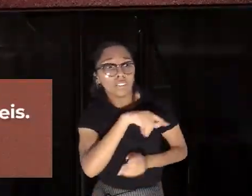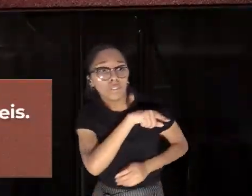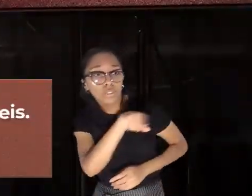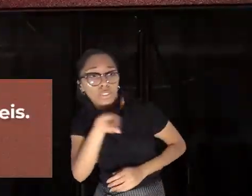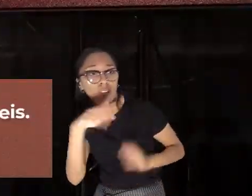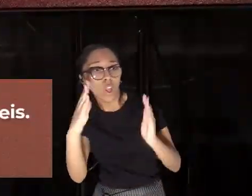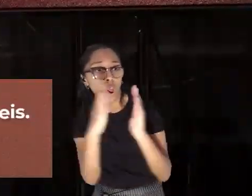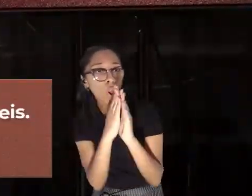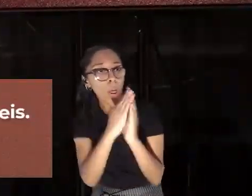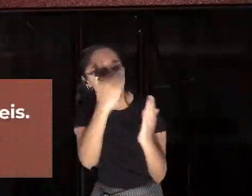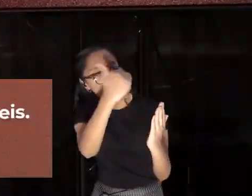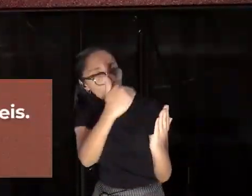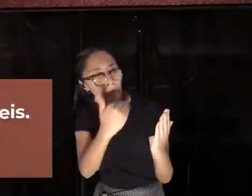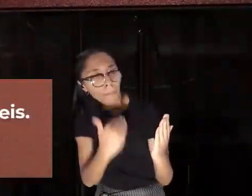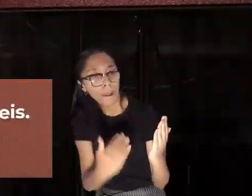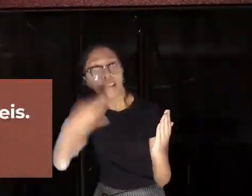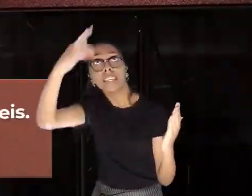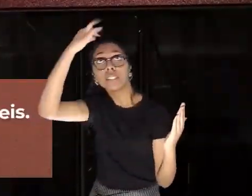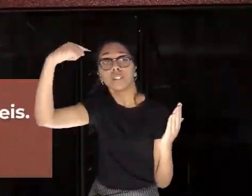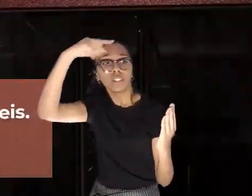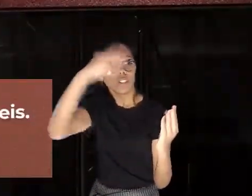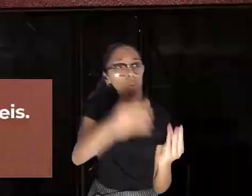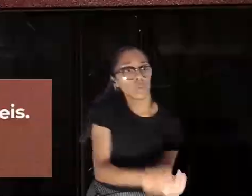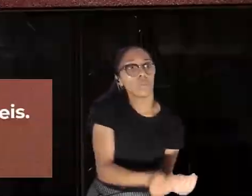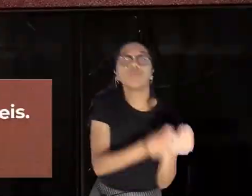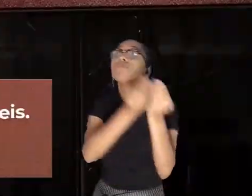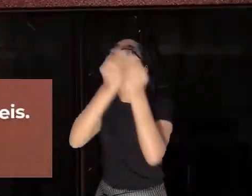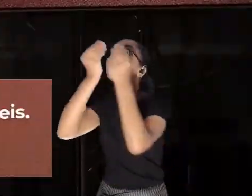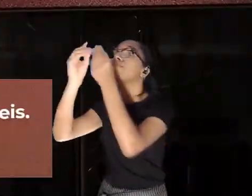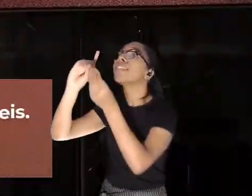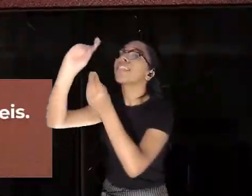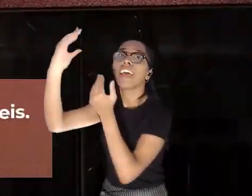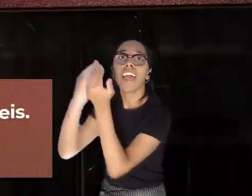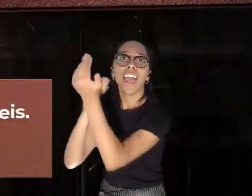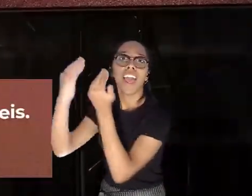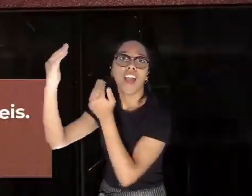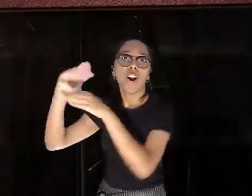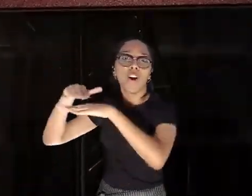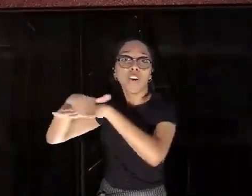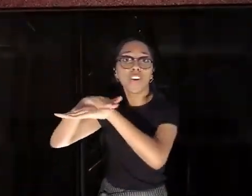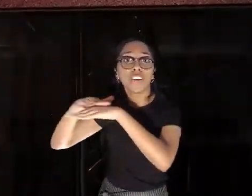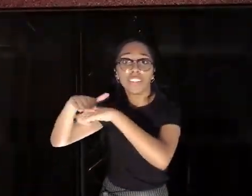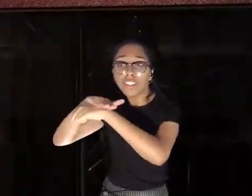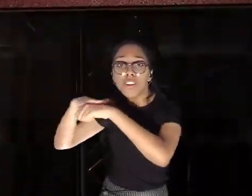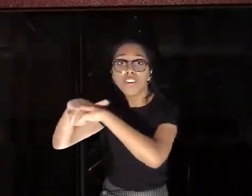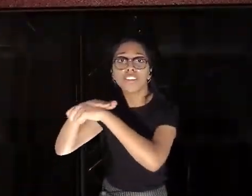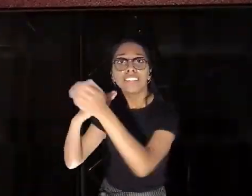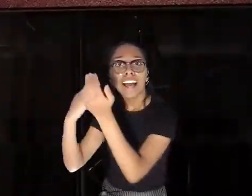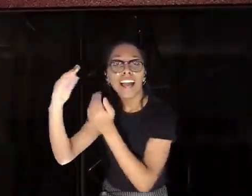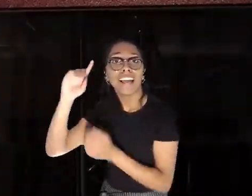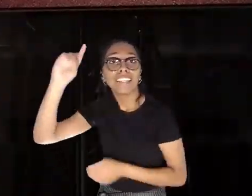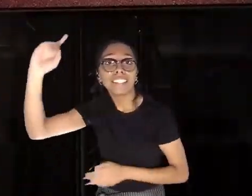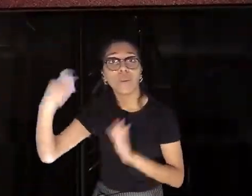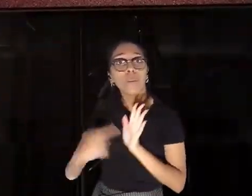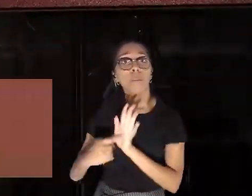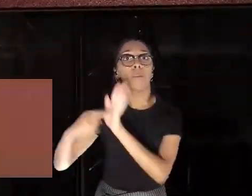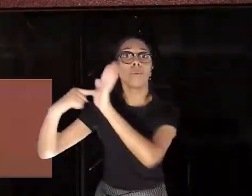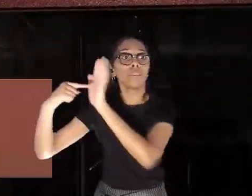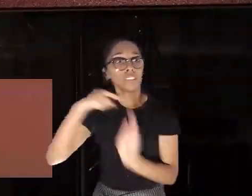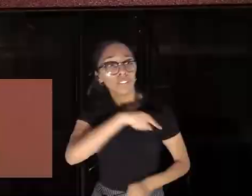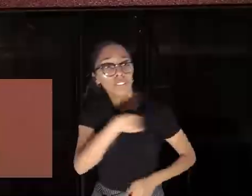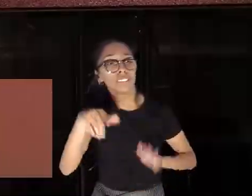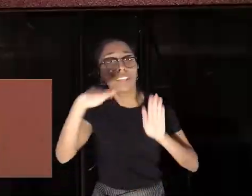intercede por nós com gemidos inexprimíveis. E aquele que sonda o coração conhece a intenção do